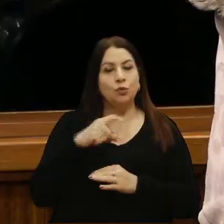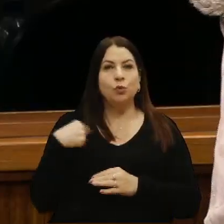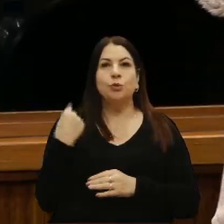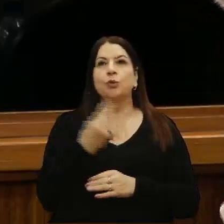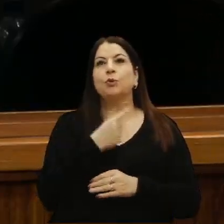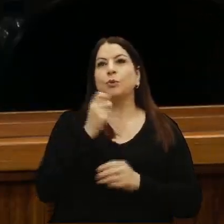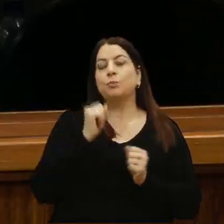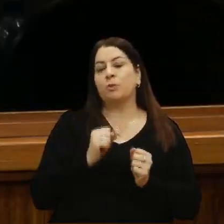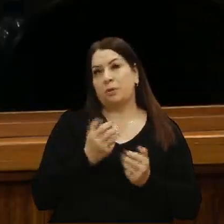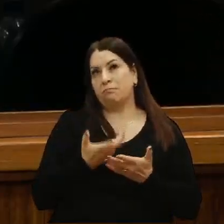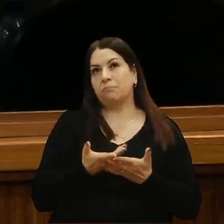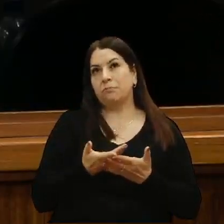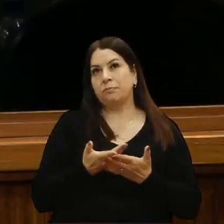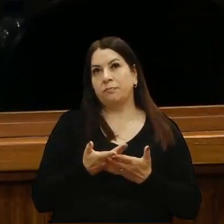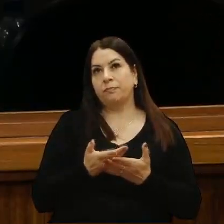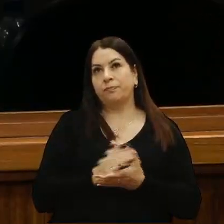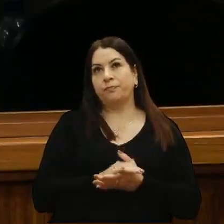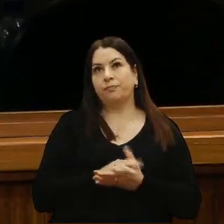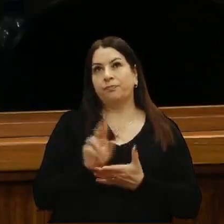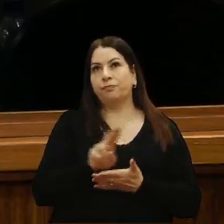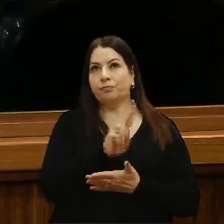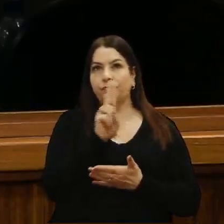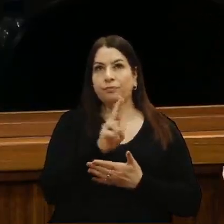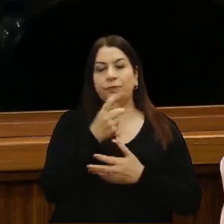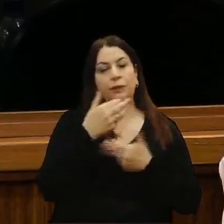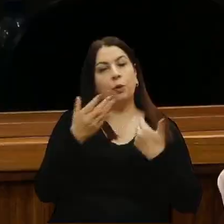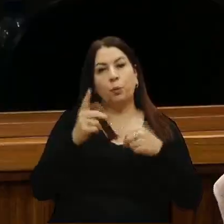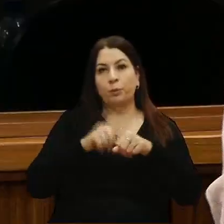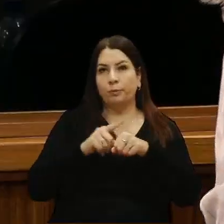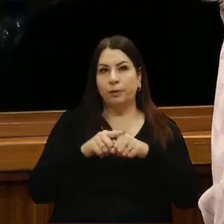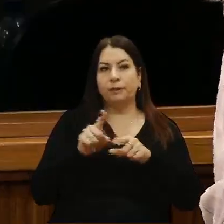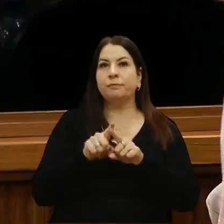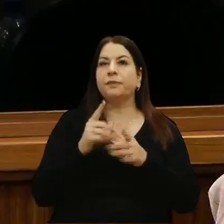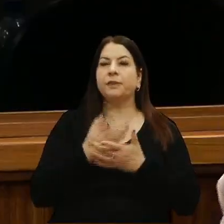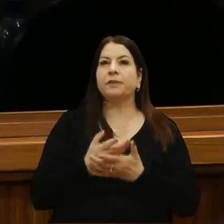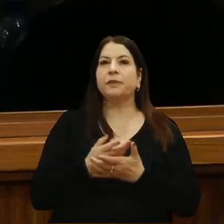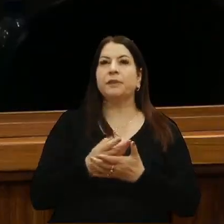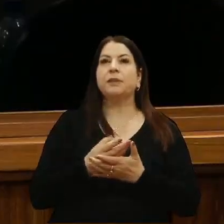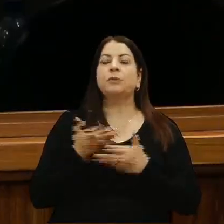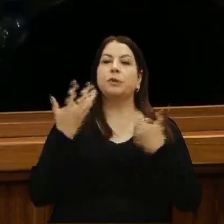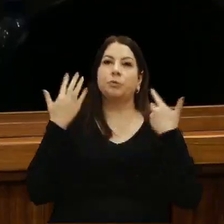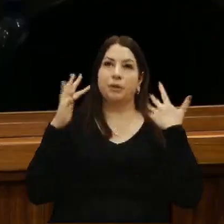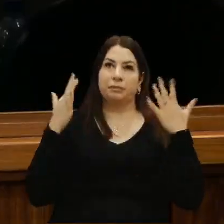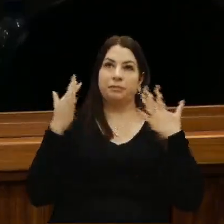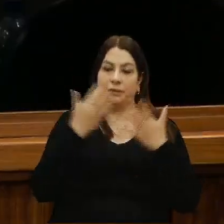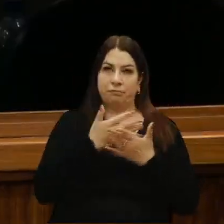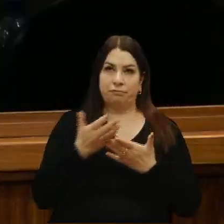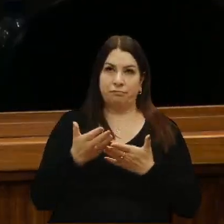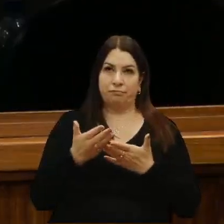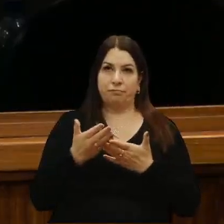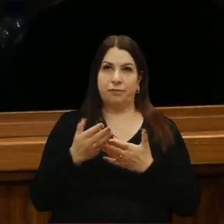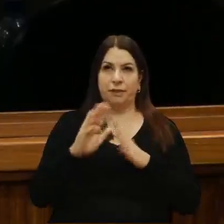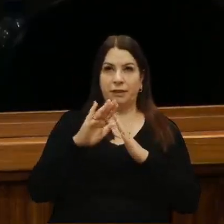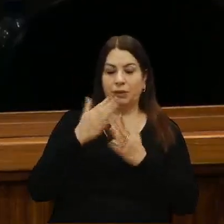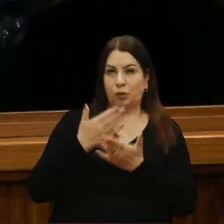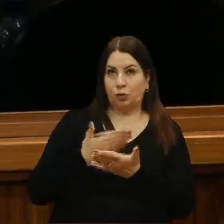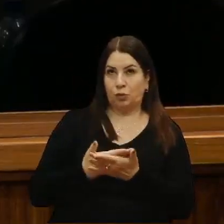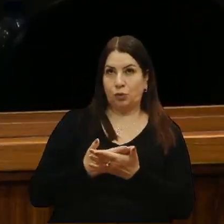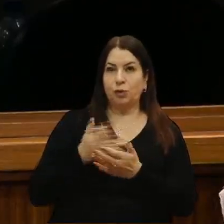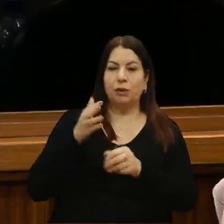mesmos podemos utilizar em algum momento. Então, eu quero parabenizar às escolas